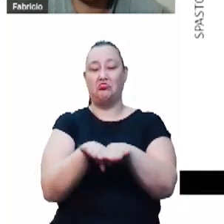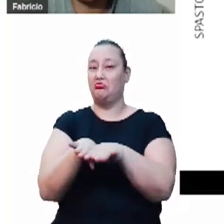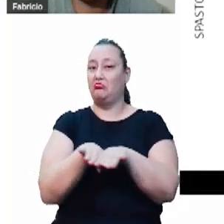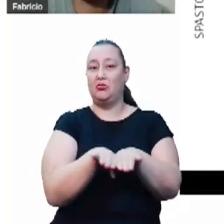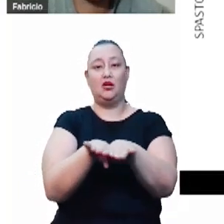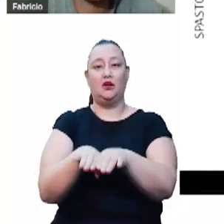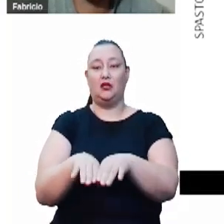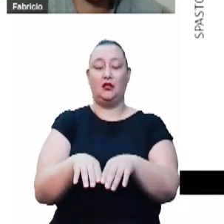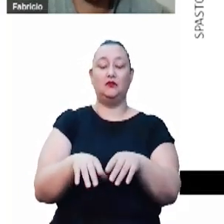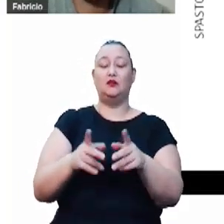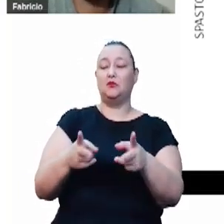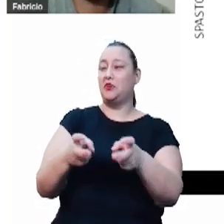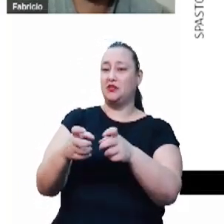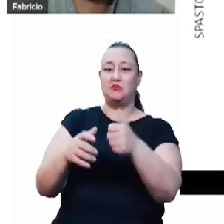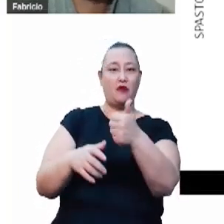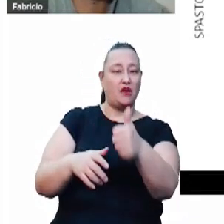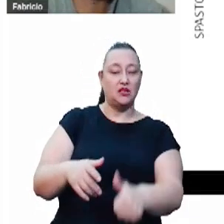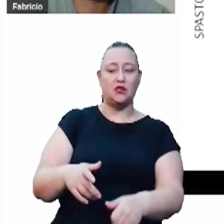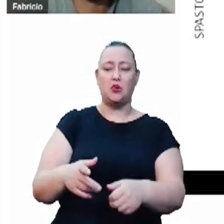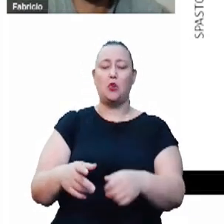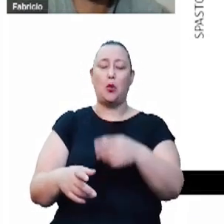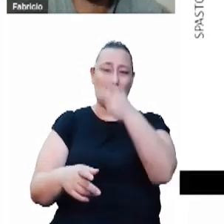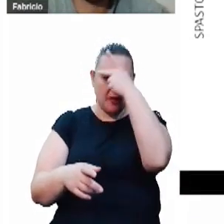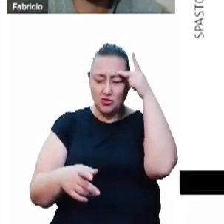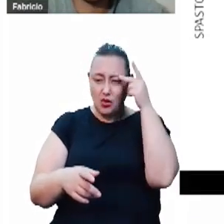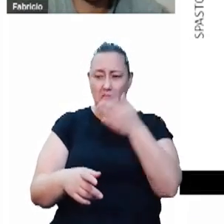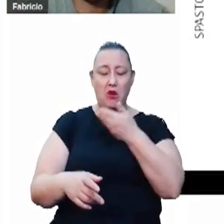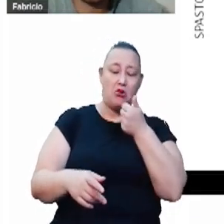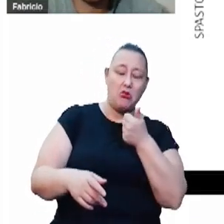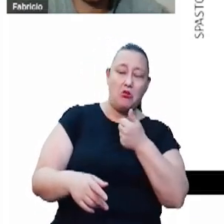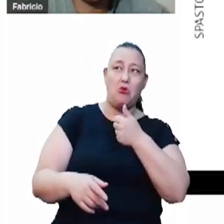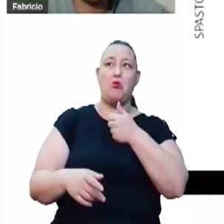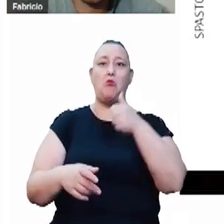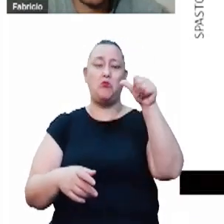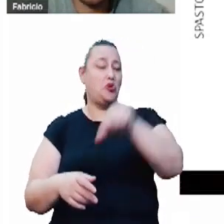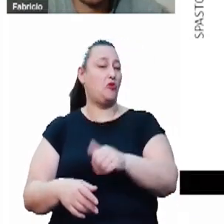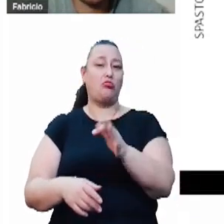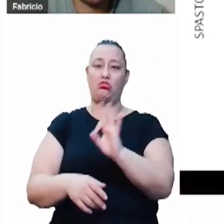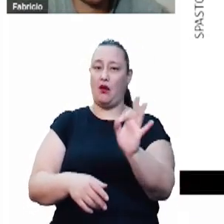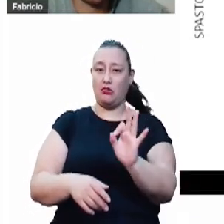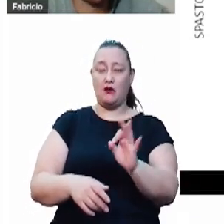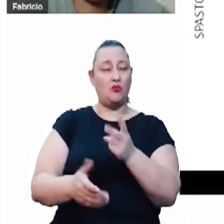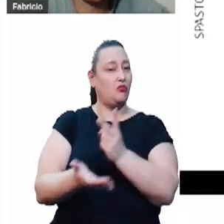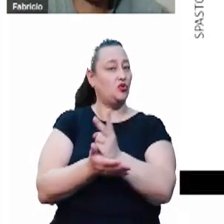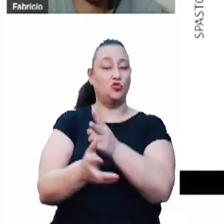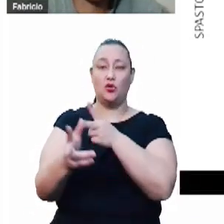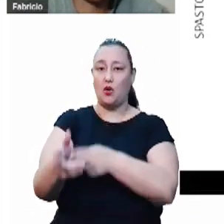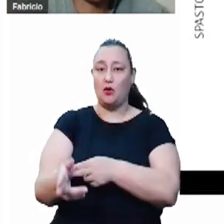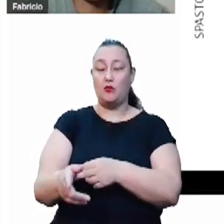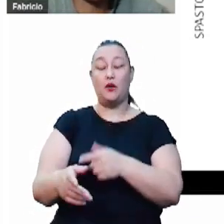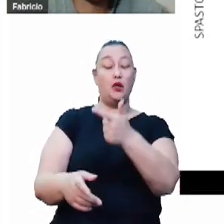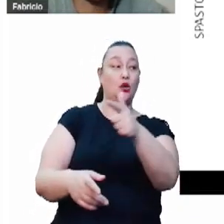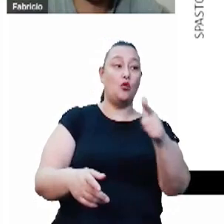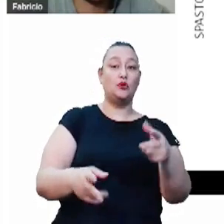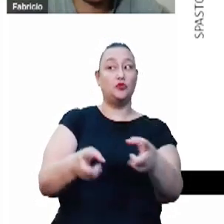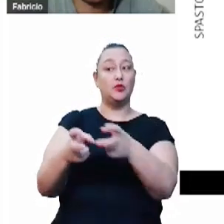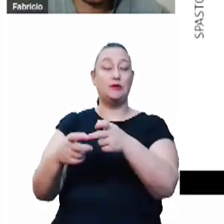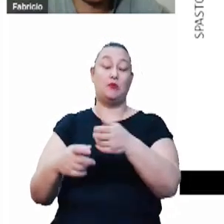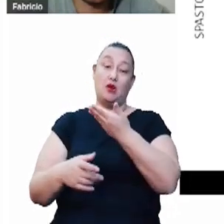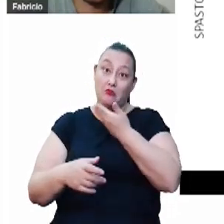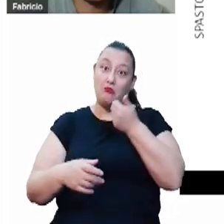paciente nem melhorou e nem piorou, e alguns viram um resultado positivo, tá? Principalmente aqueles que eu falei